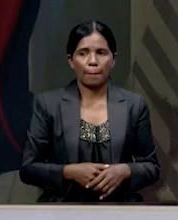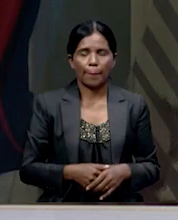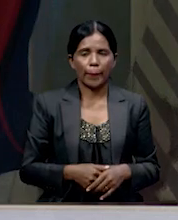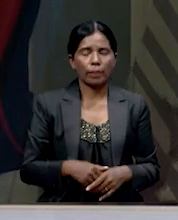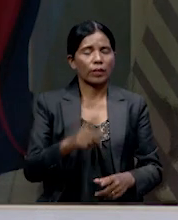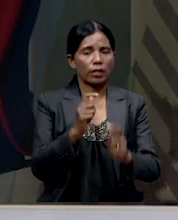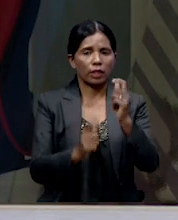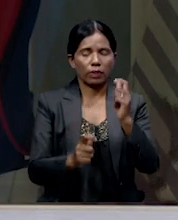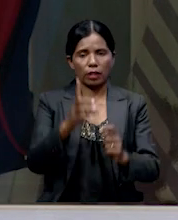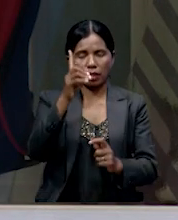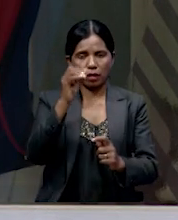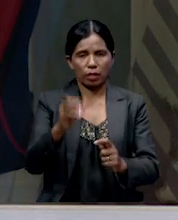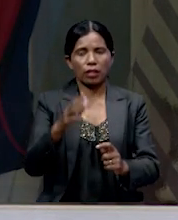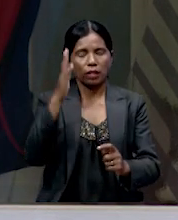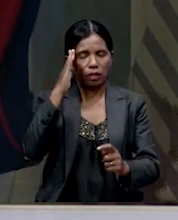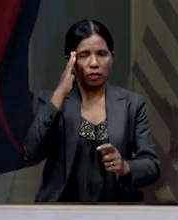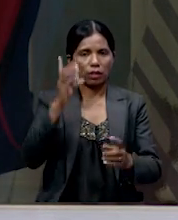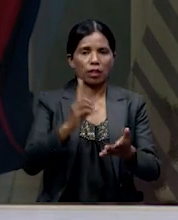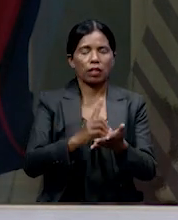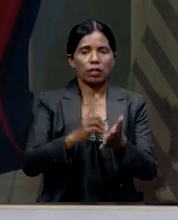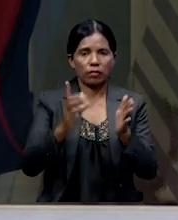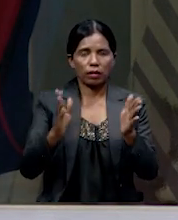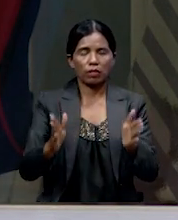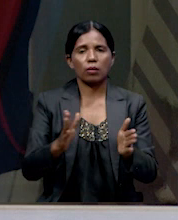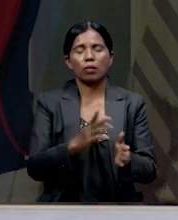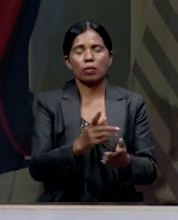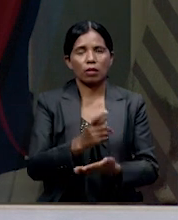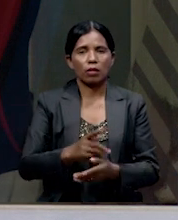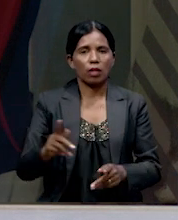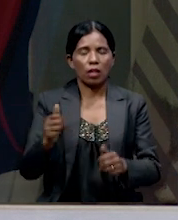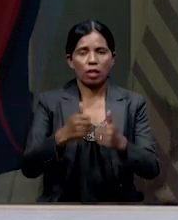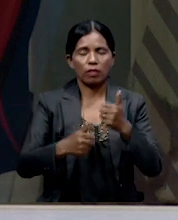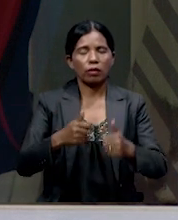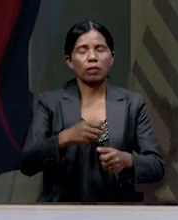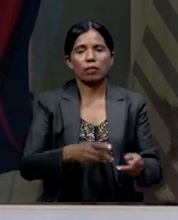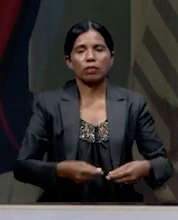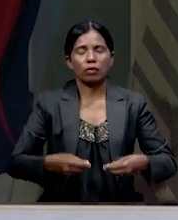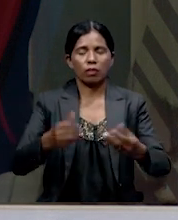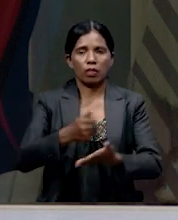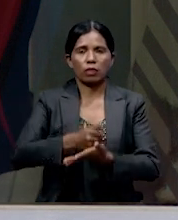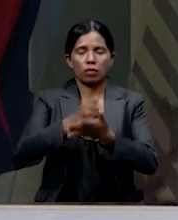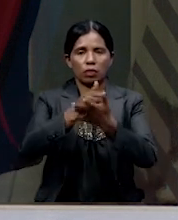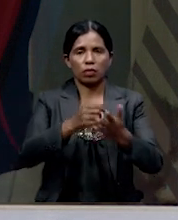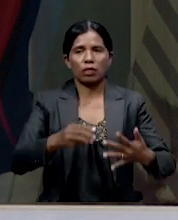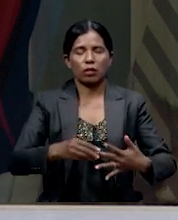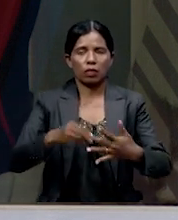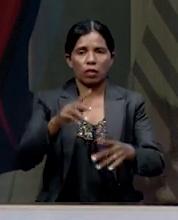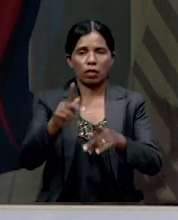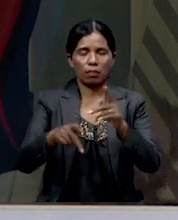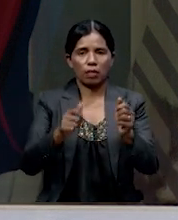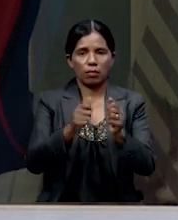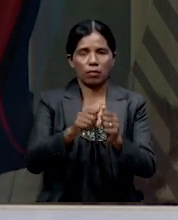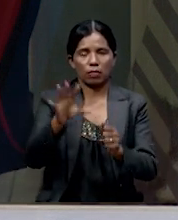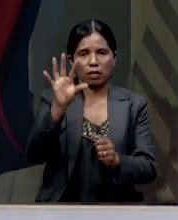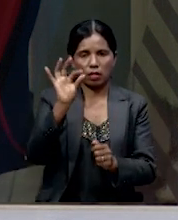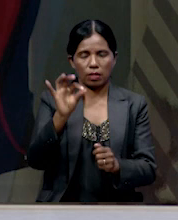Tribunal Distrital Dili notifica ona defensor público ou advogado privado Sira nebe fo assistência legal ba arguido na insia.